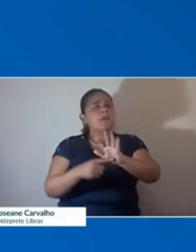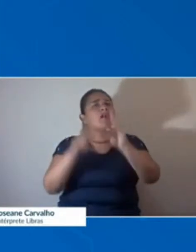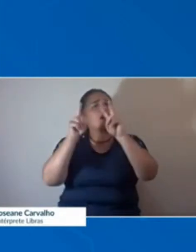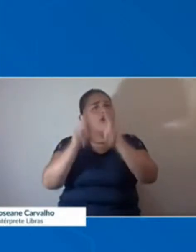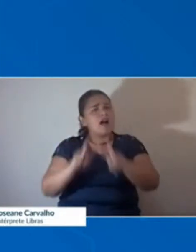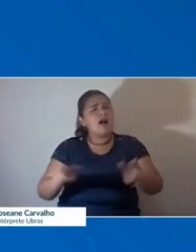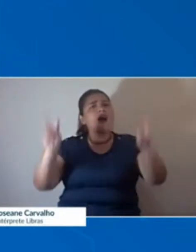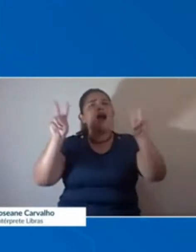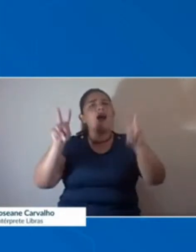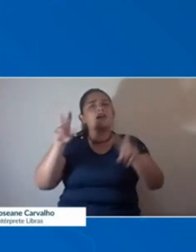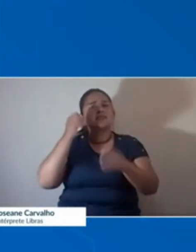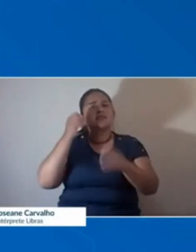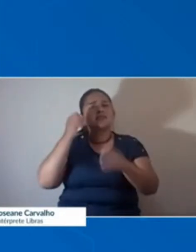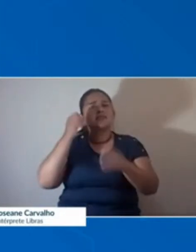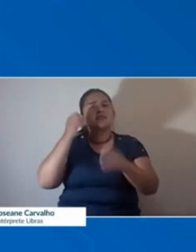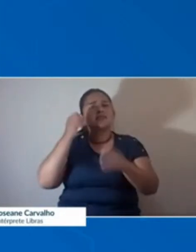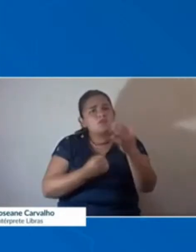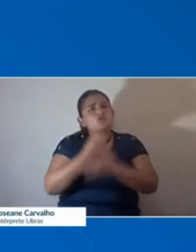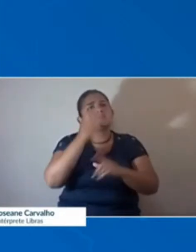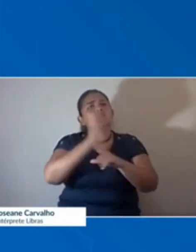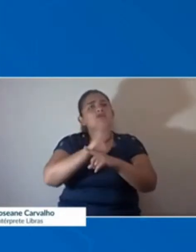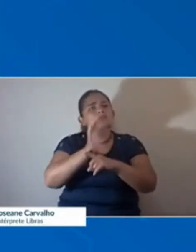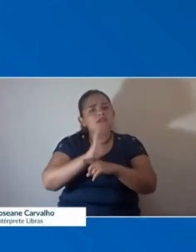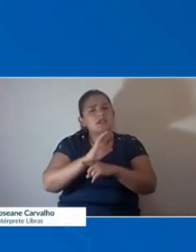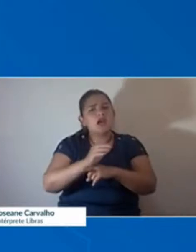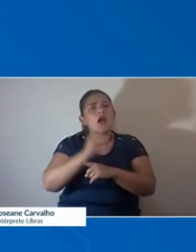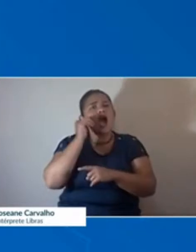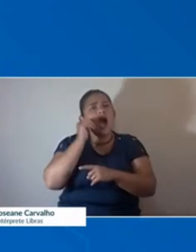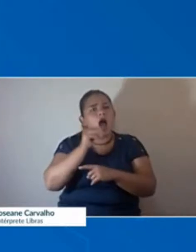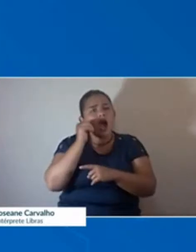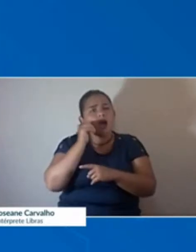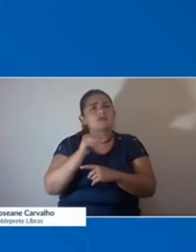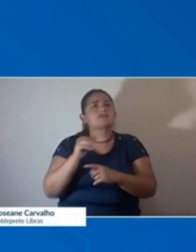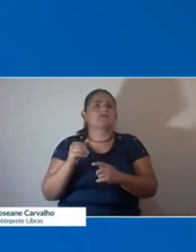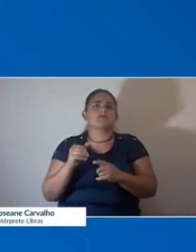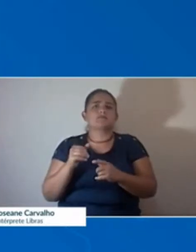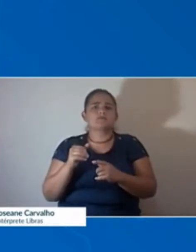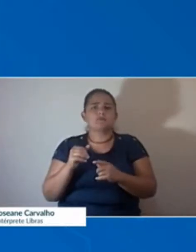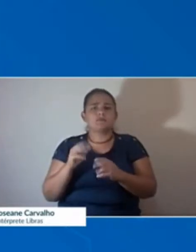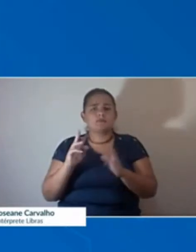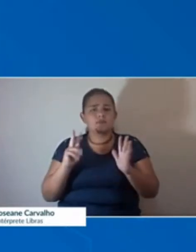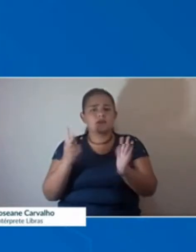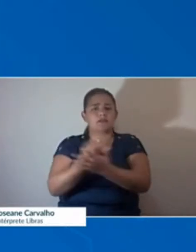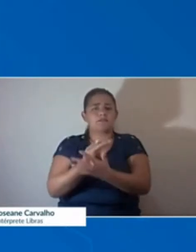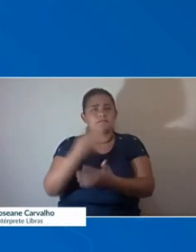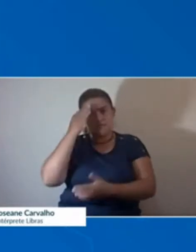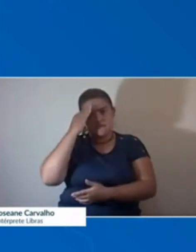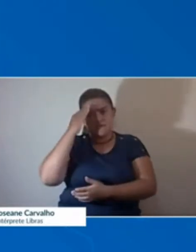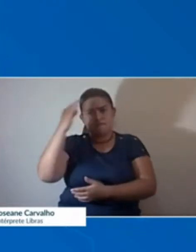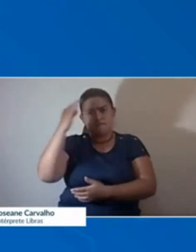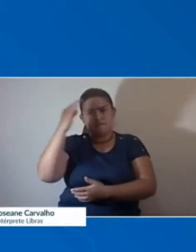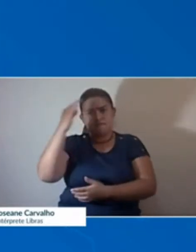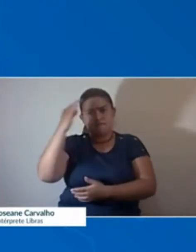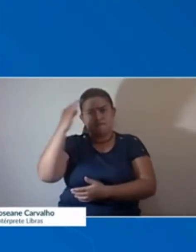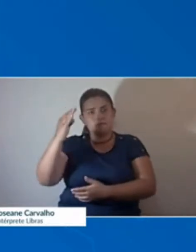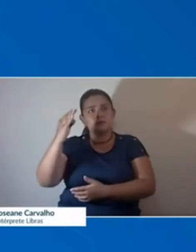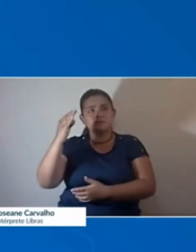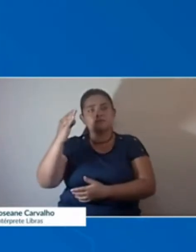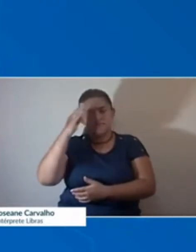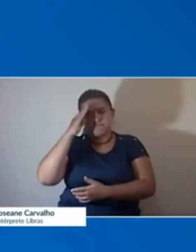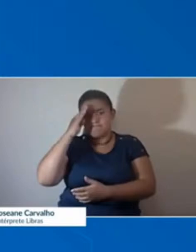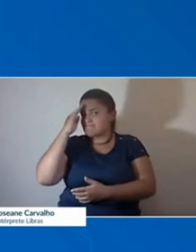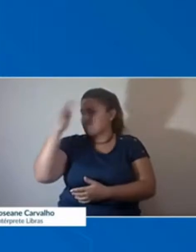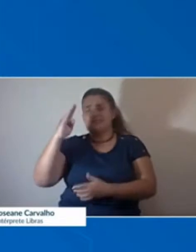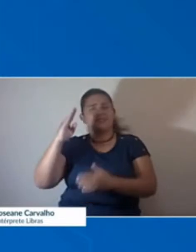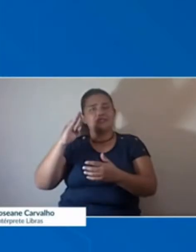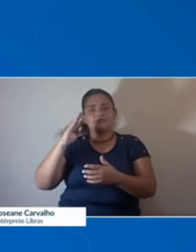dessas produções, né, que são realizadas aí unicamente, exclusivamente por